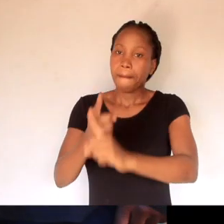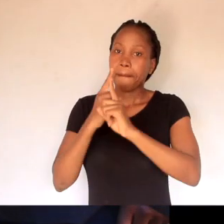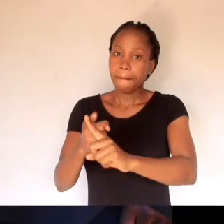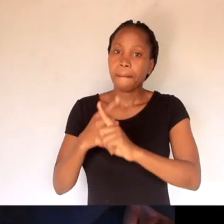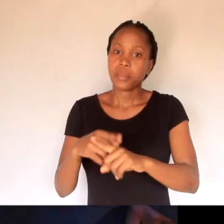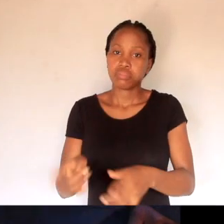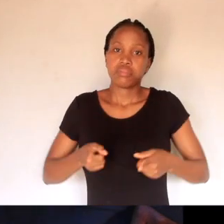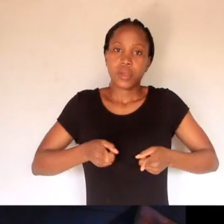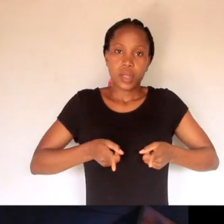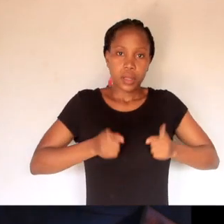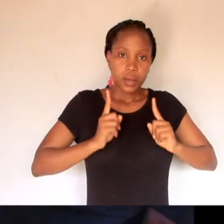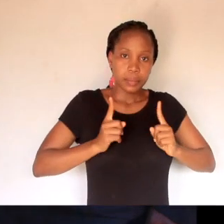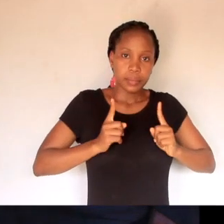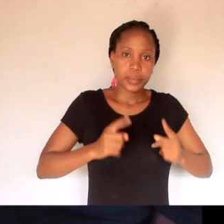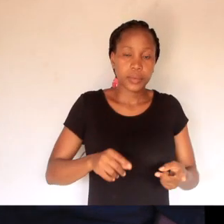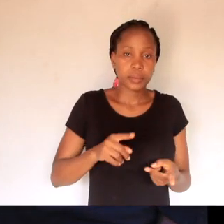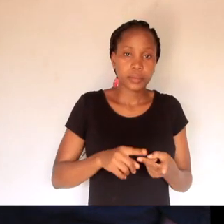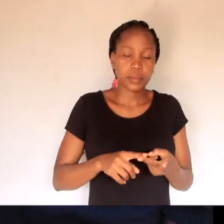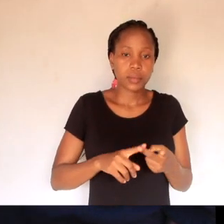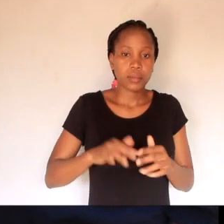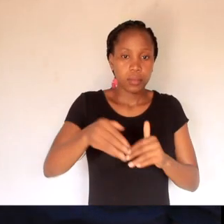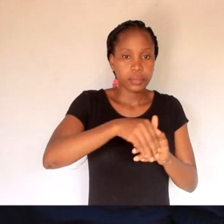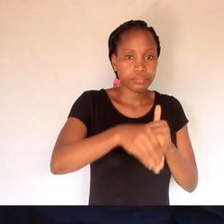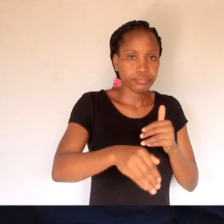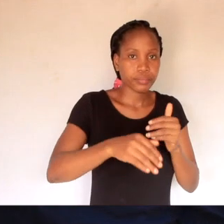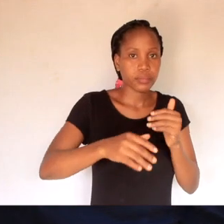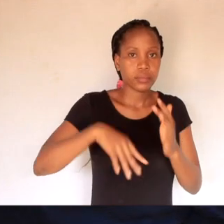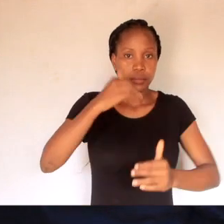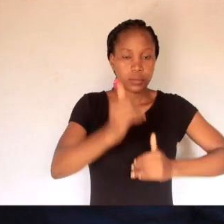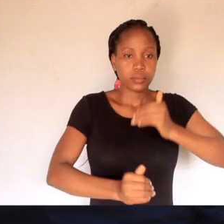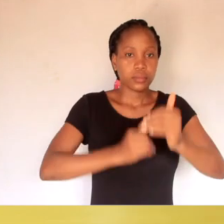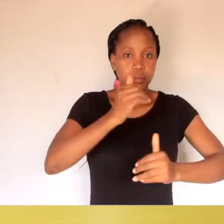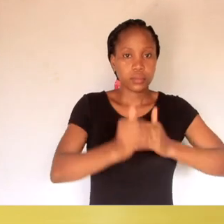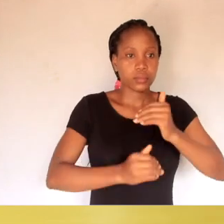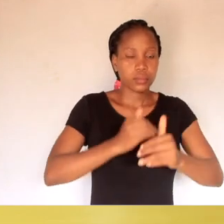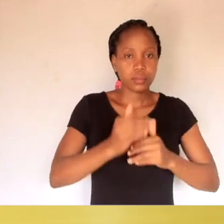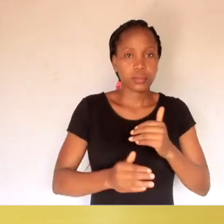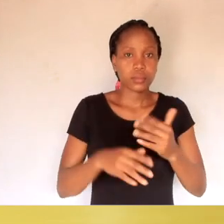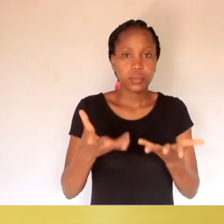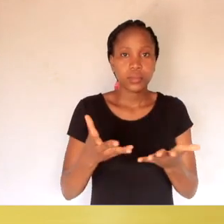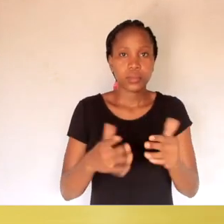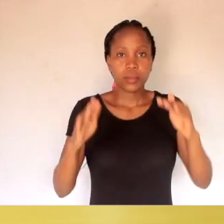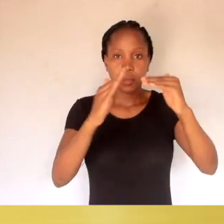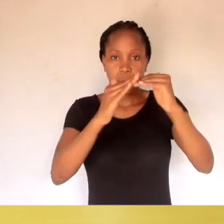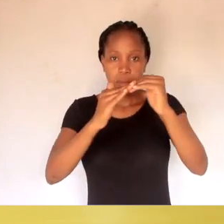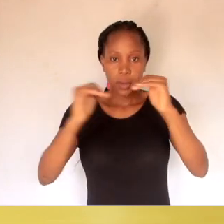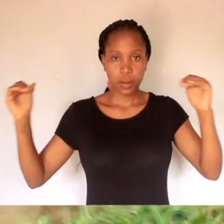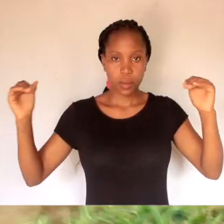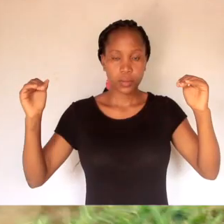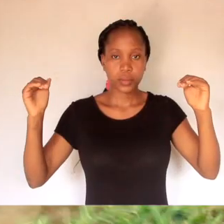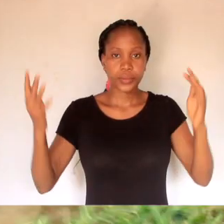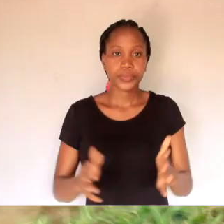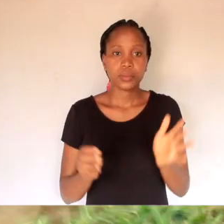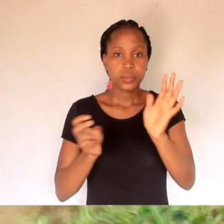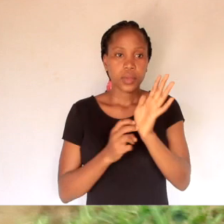da rapariga e que tenhamos a caminhar para a paridade em termos da equidade do género.